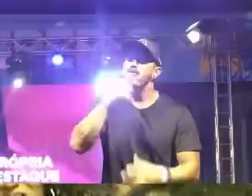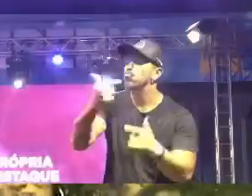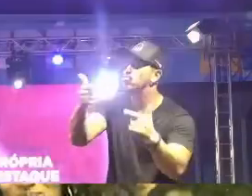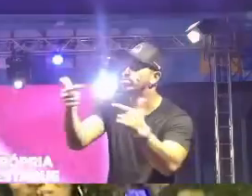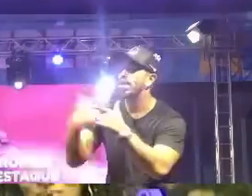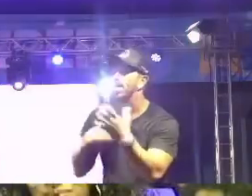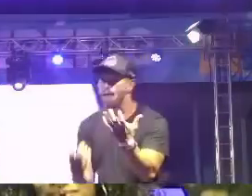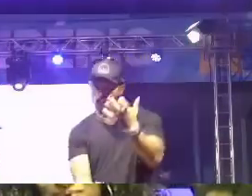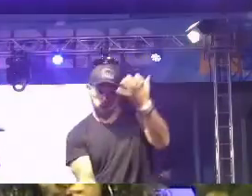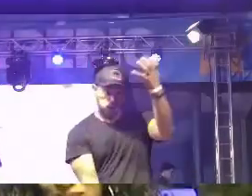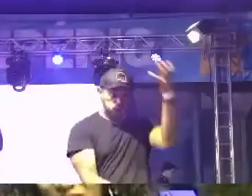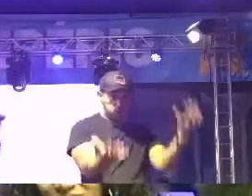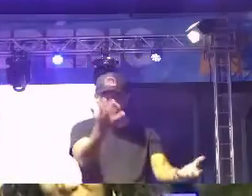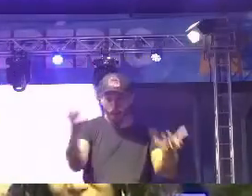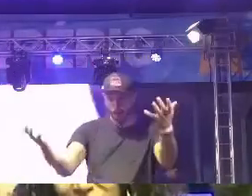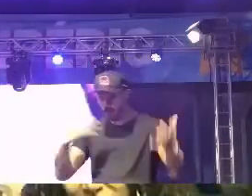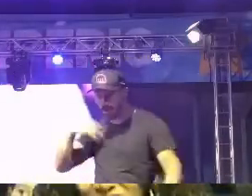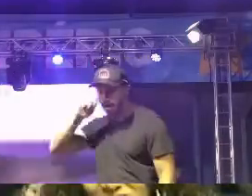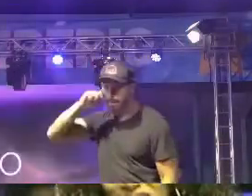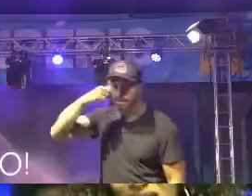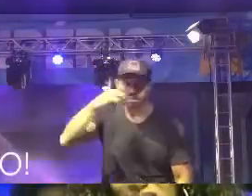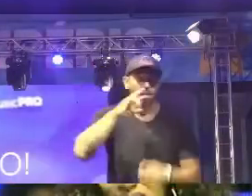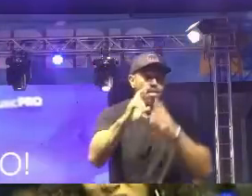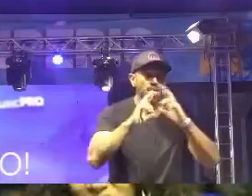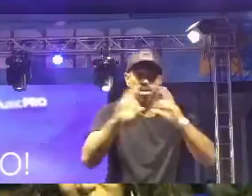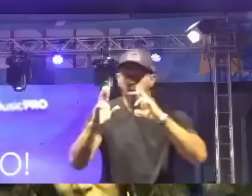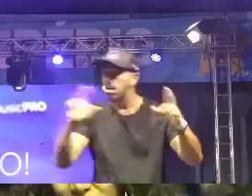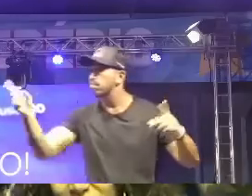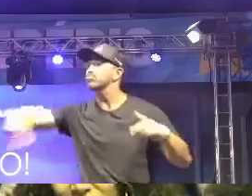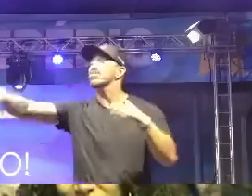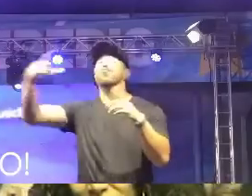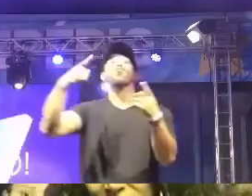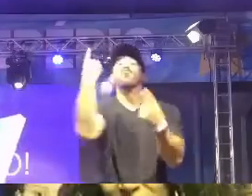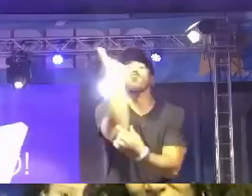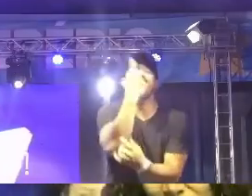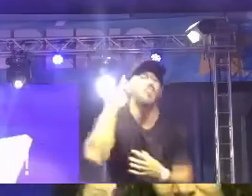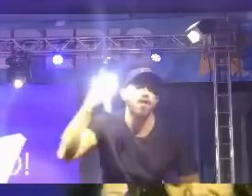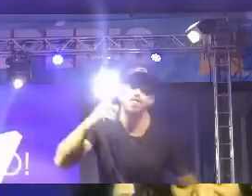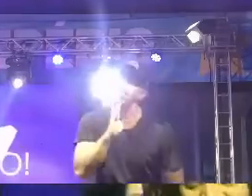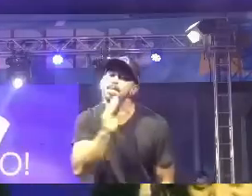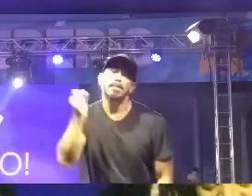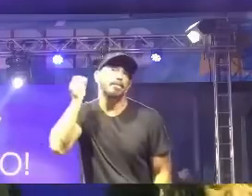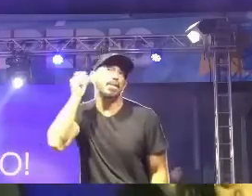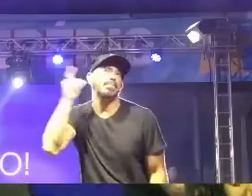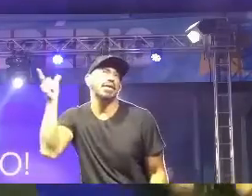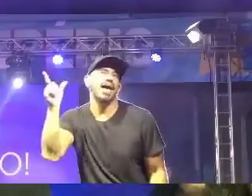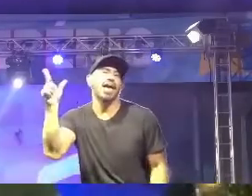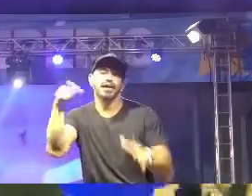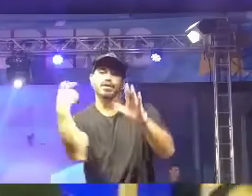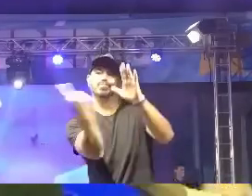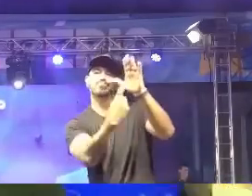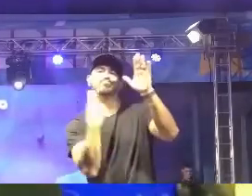fogo na casa Mas Nego Drama rimando você lombra Único barulho que você conhece é pipi No microondas